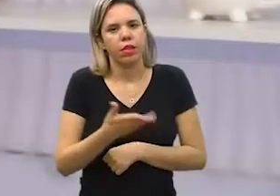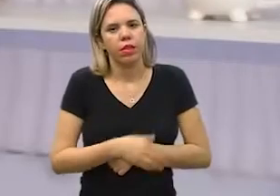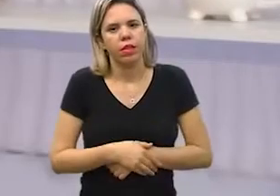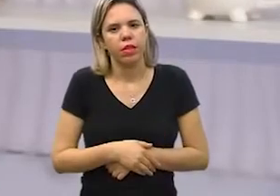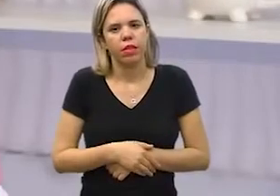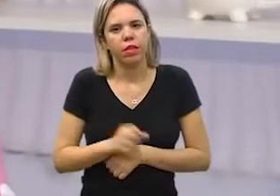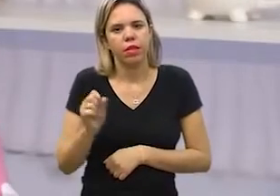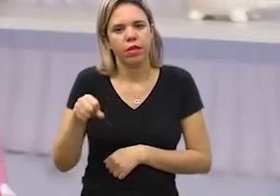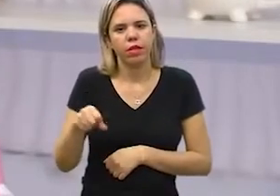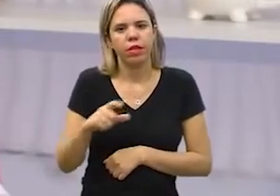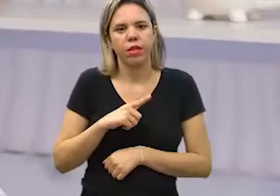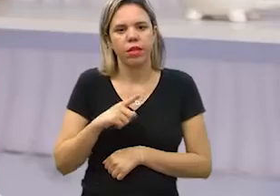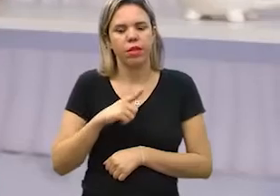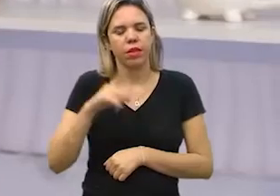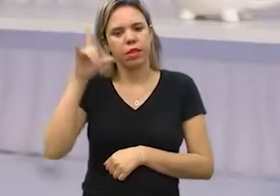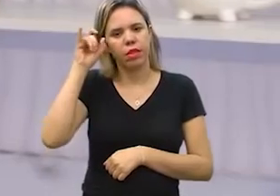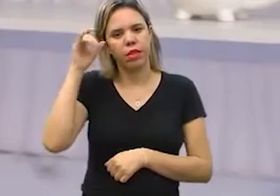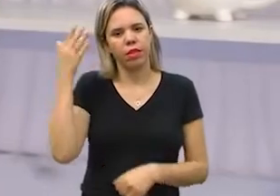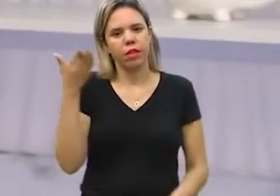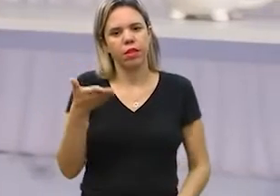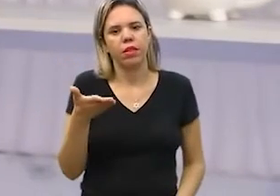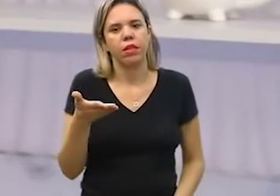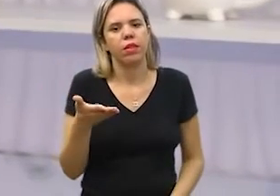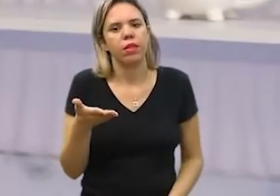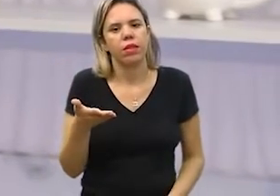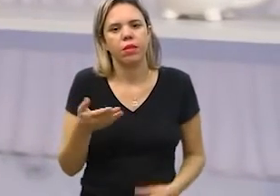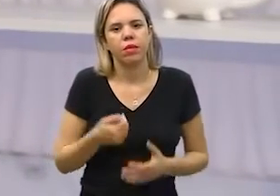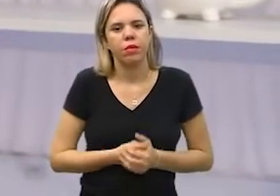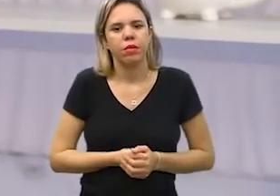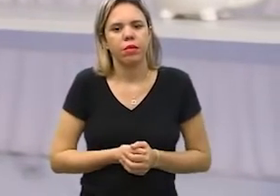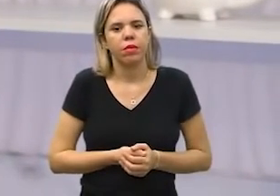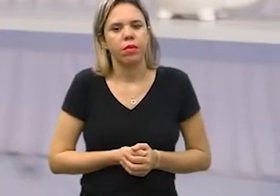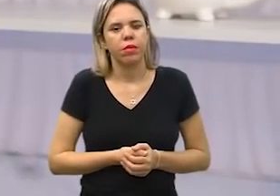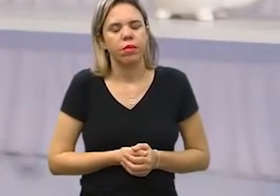aí? Tenho sim. Eu tenho o Instagram, que é